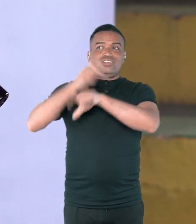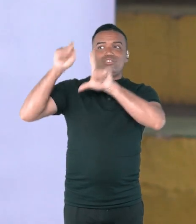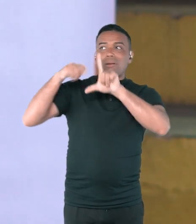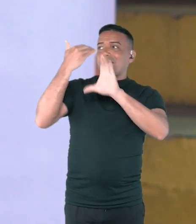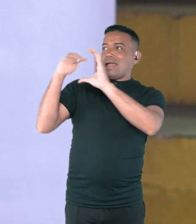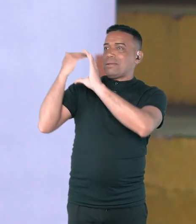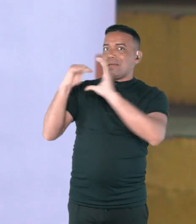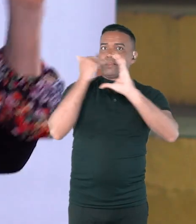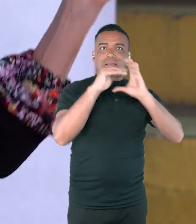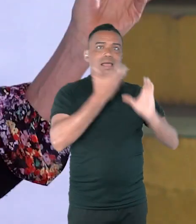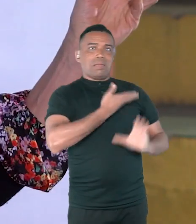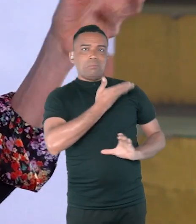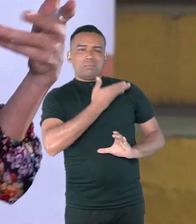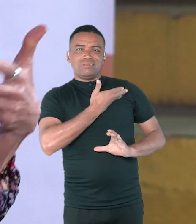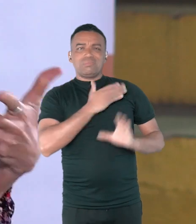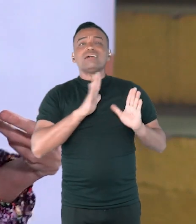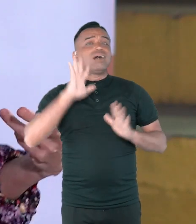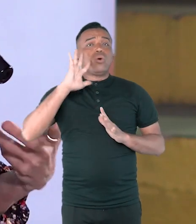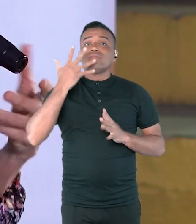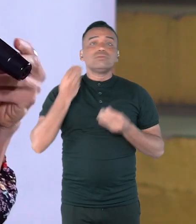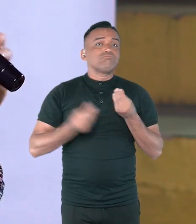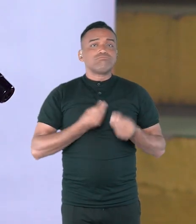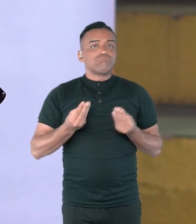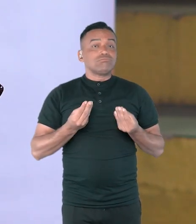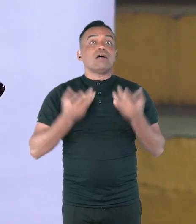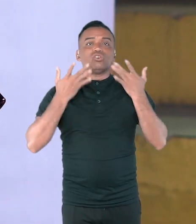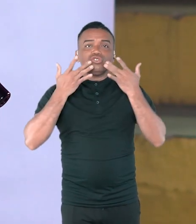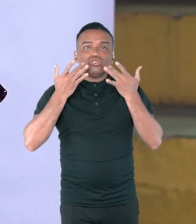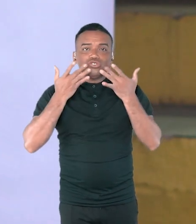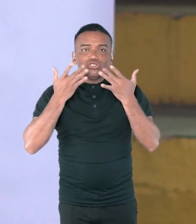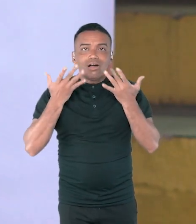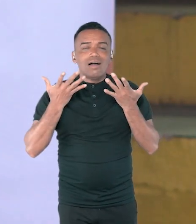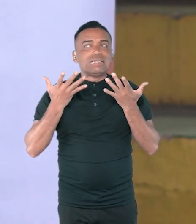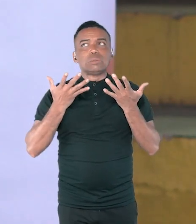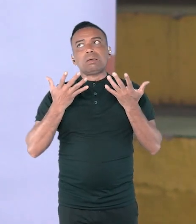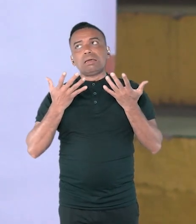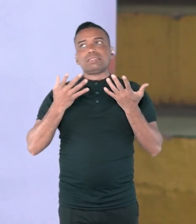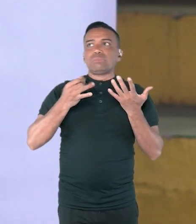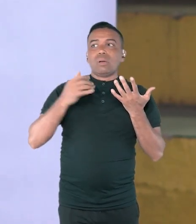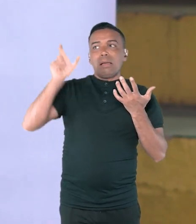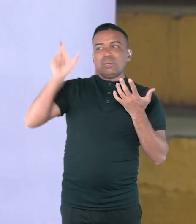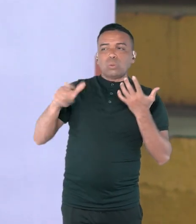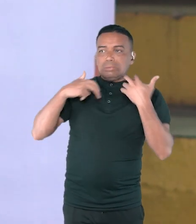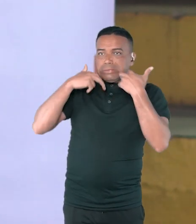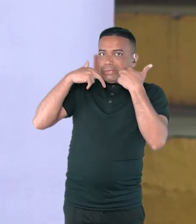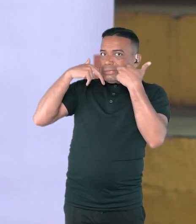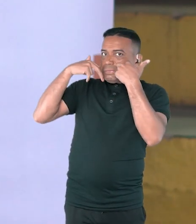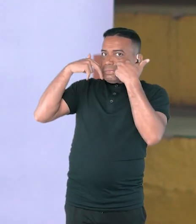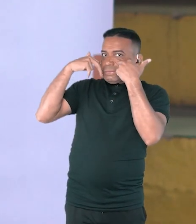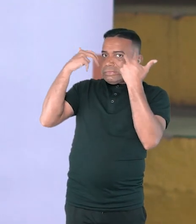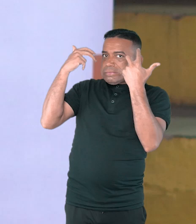você mandar para fulano, para cicrano. E o que acontece? O teatro é meio constrangedor, a pessoa pode